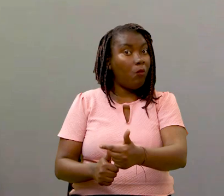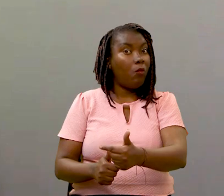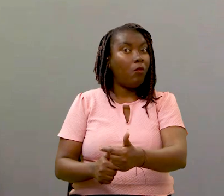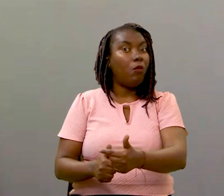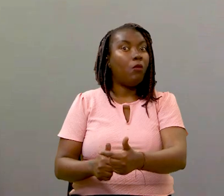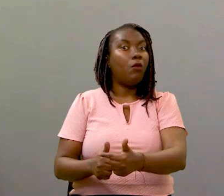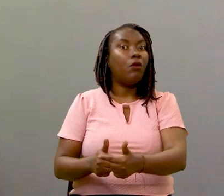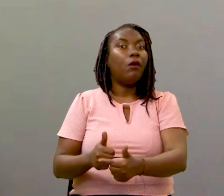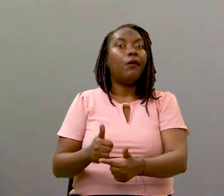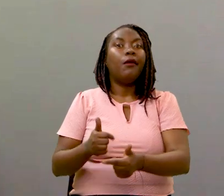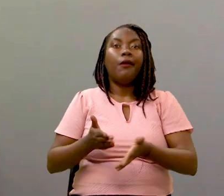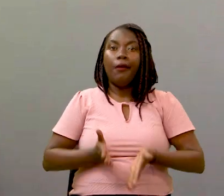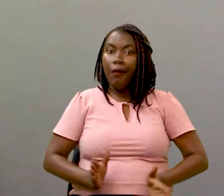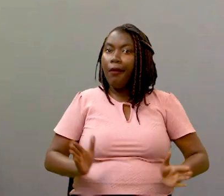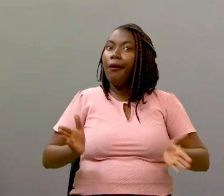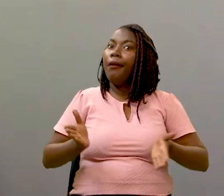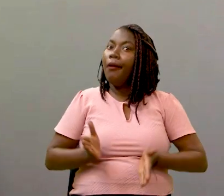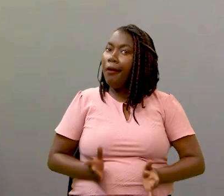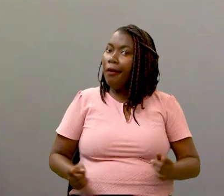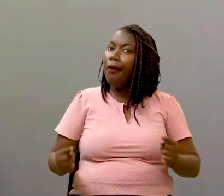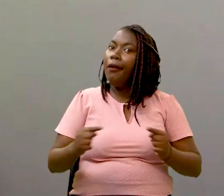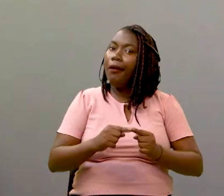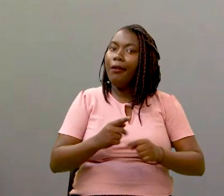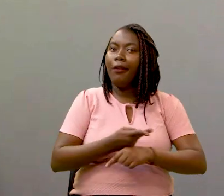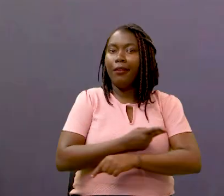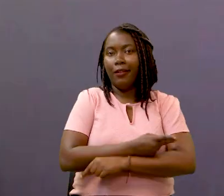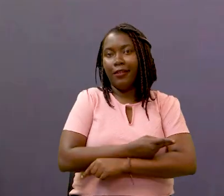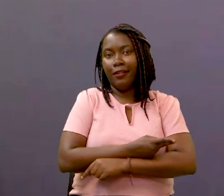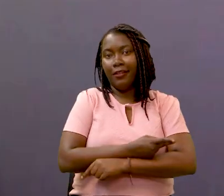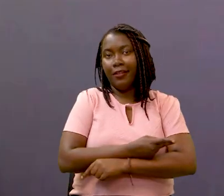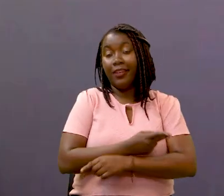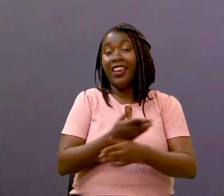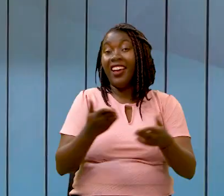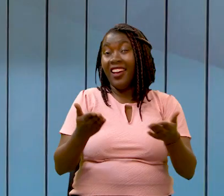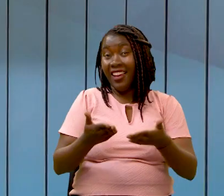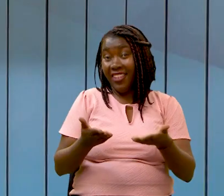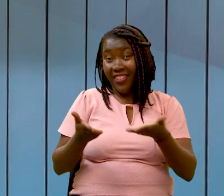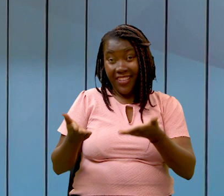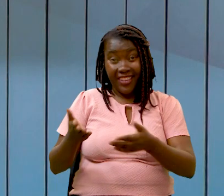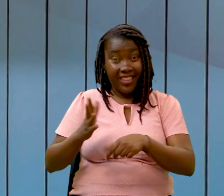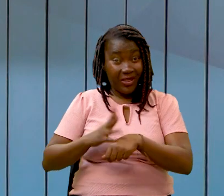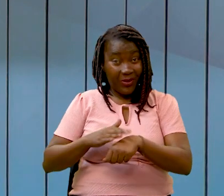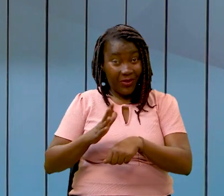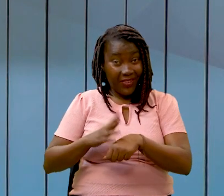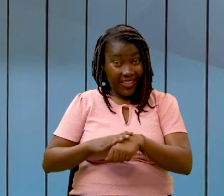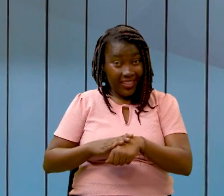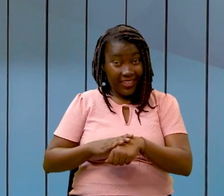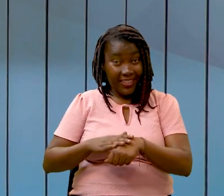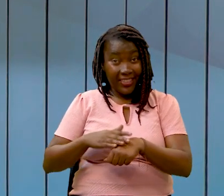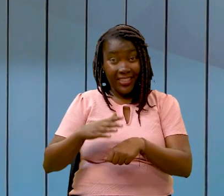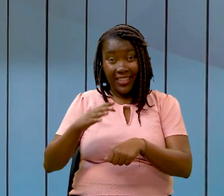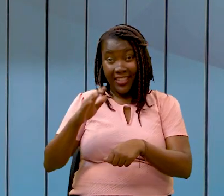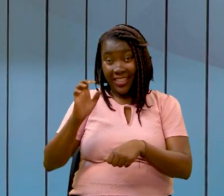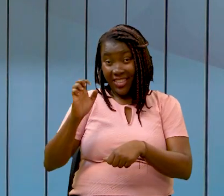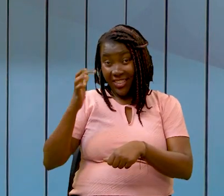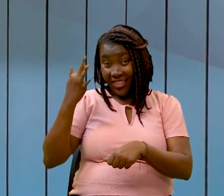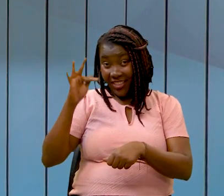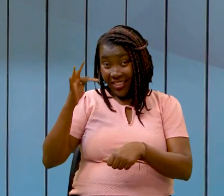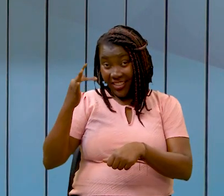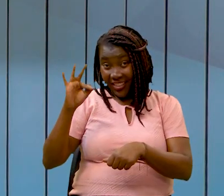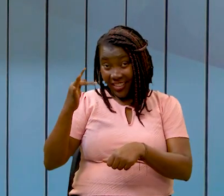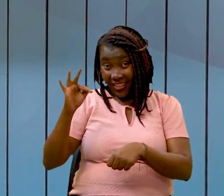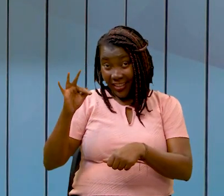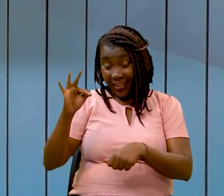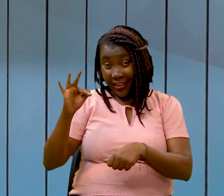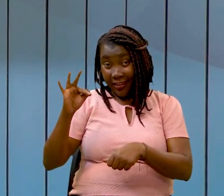da idade fértil diretamente relacionada com o hormônio. Doutora, agora, essa doença, a enxaqueca, né, ela é